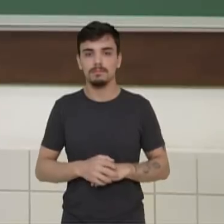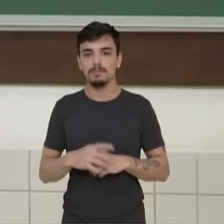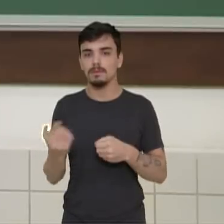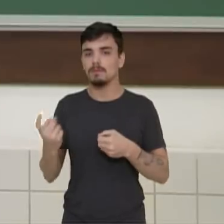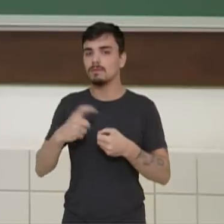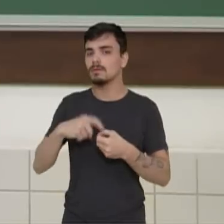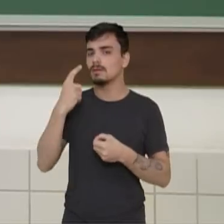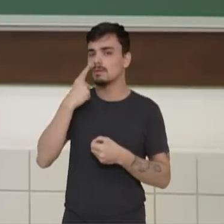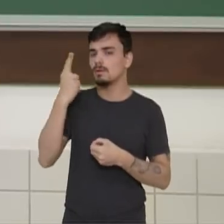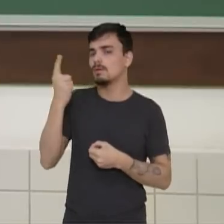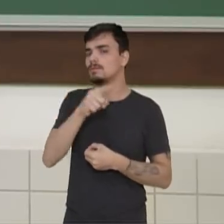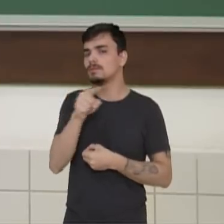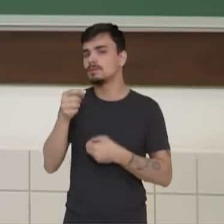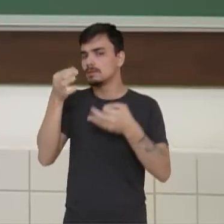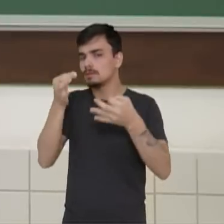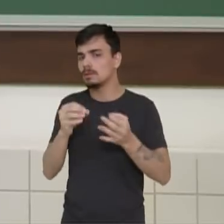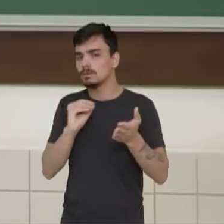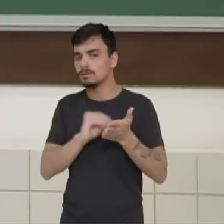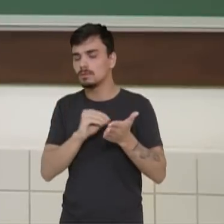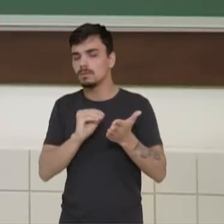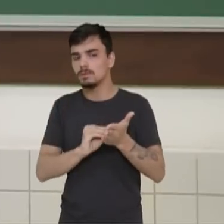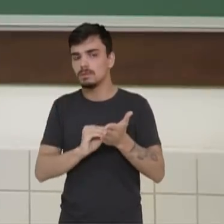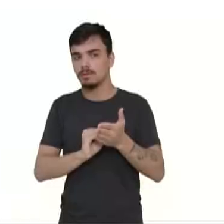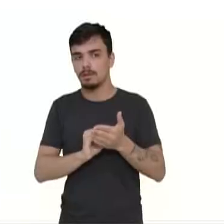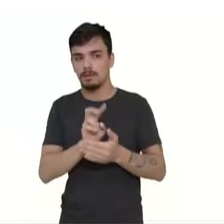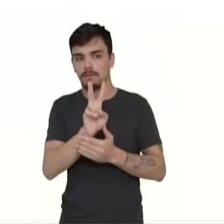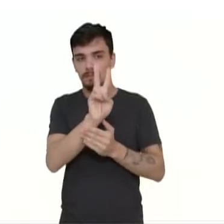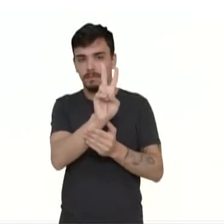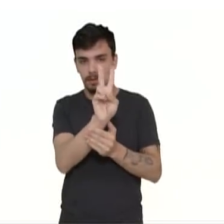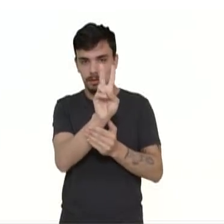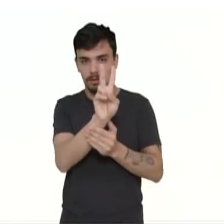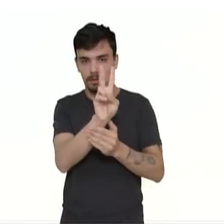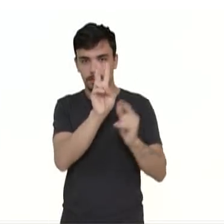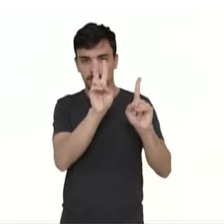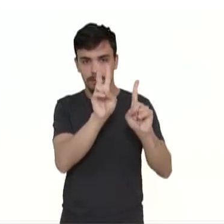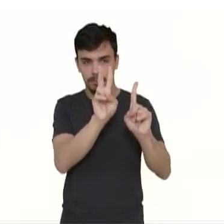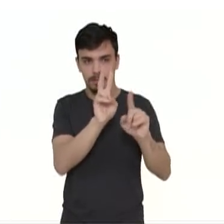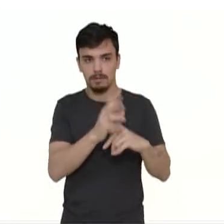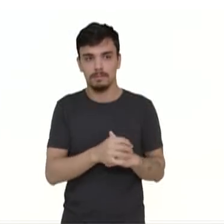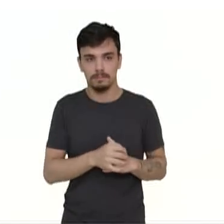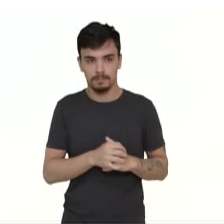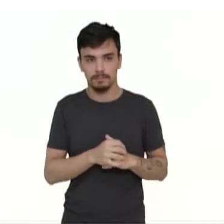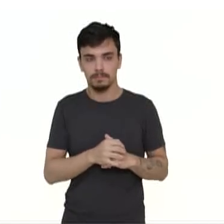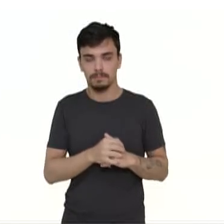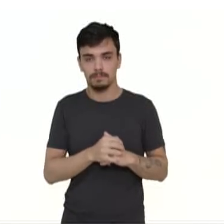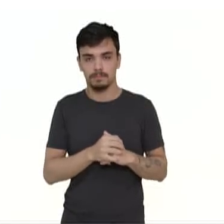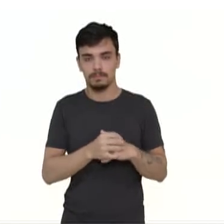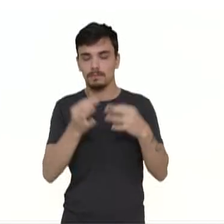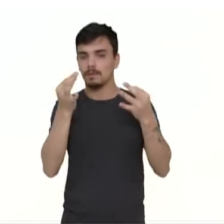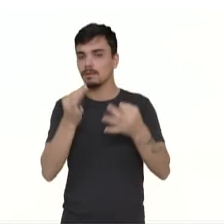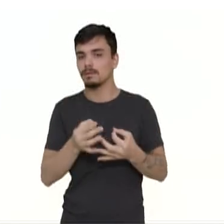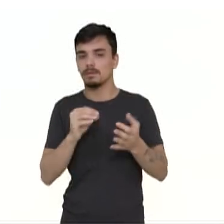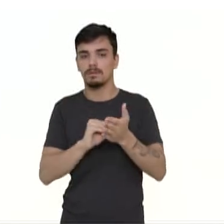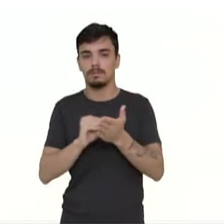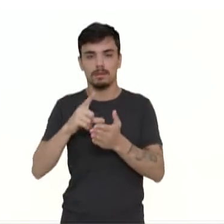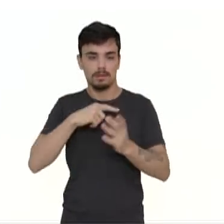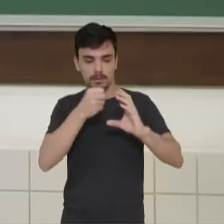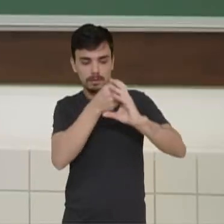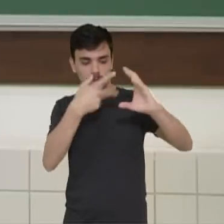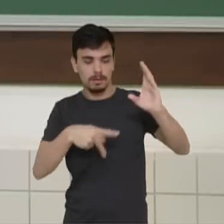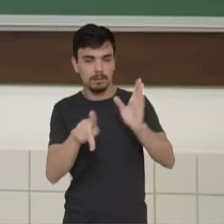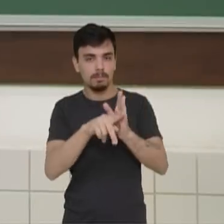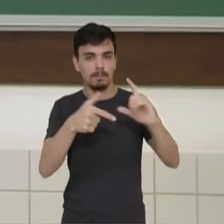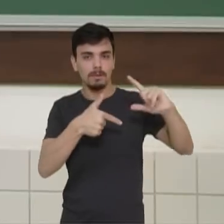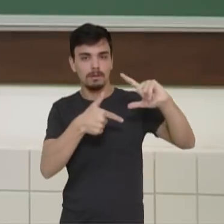Retornando, pessoal, quem assinalou verdadeiro, acertou, né? Então a gente tem que uma das características da